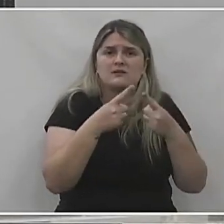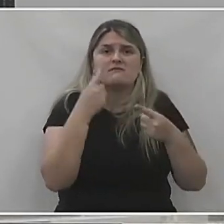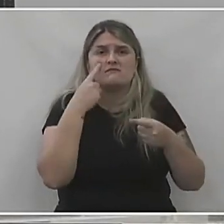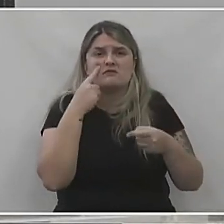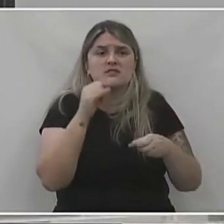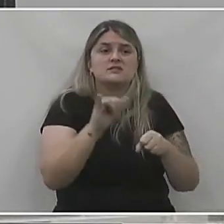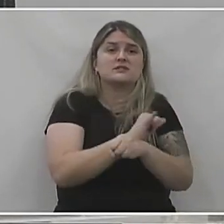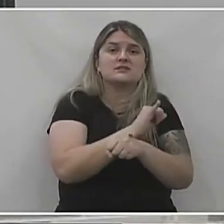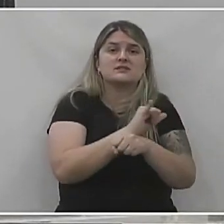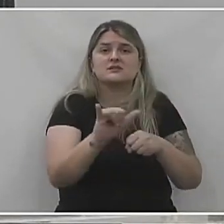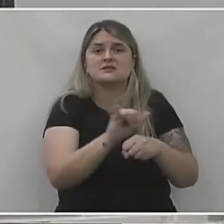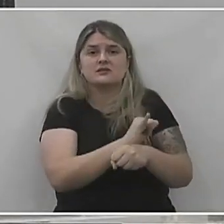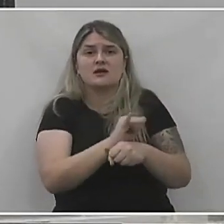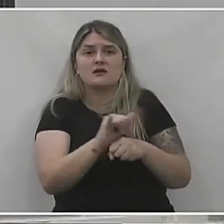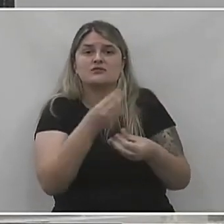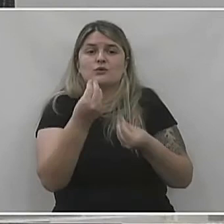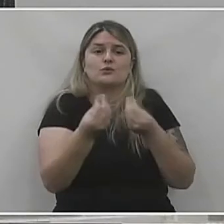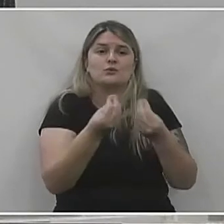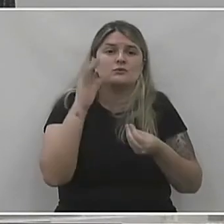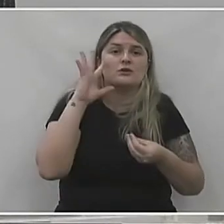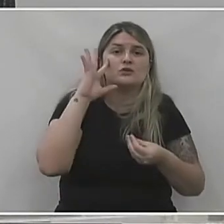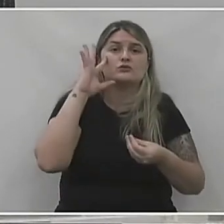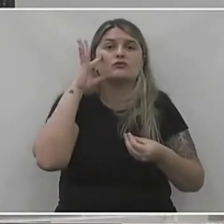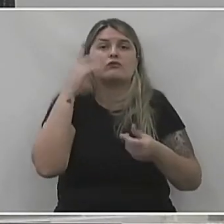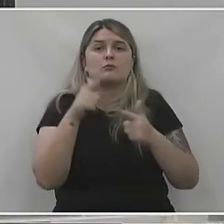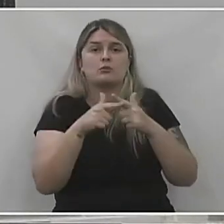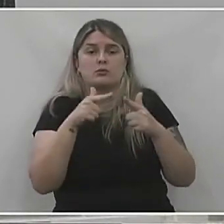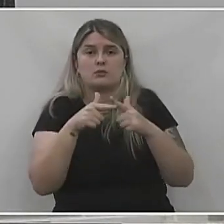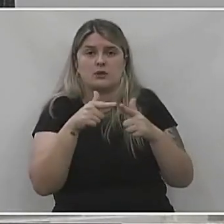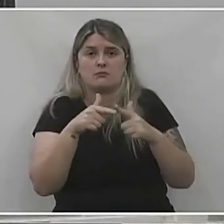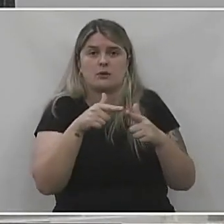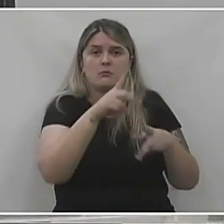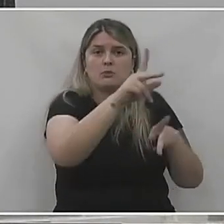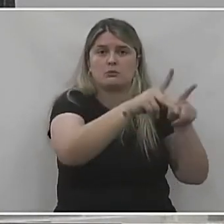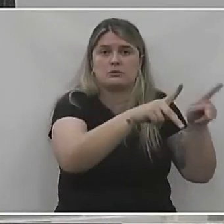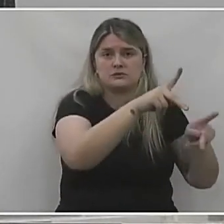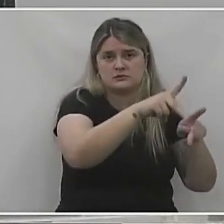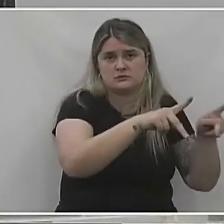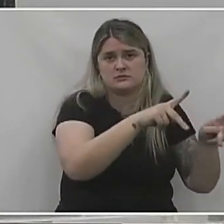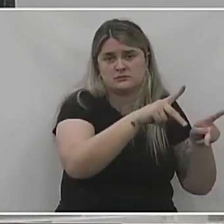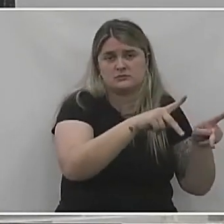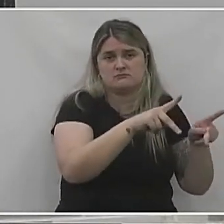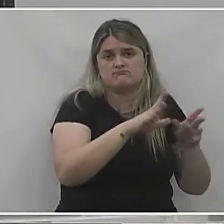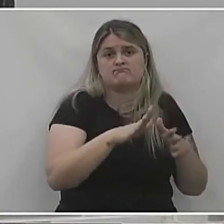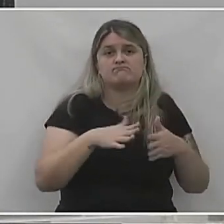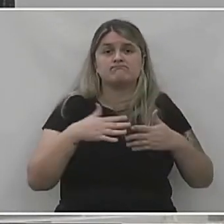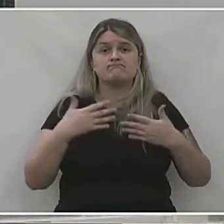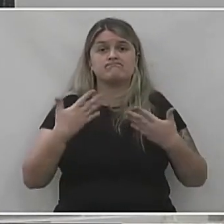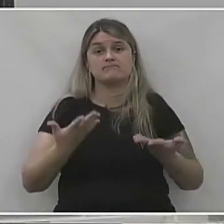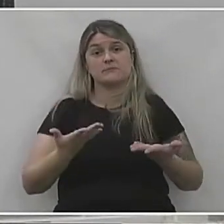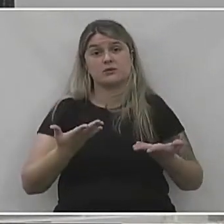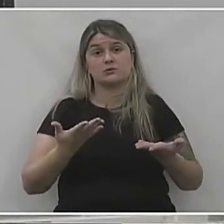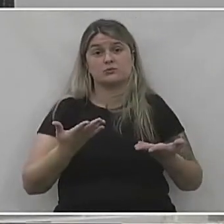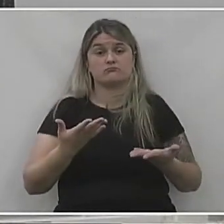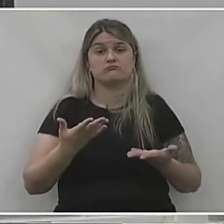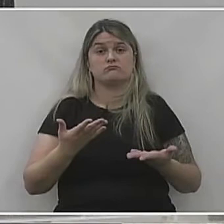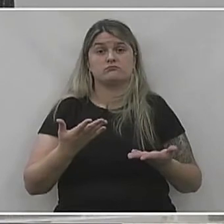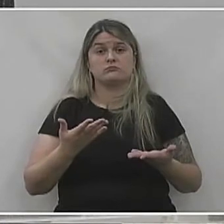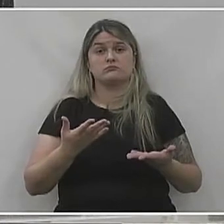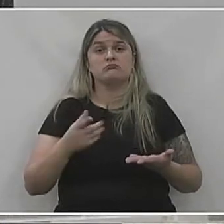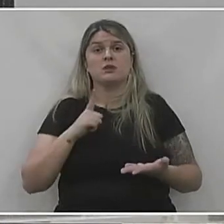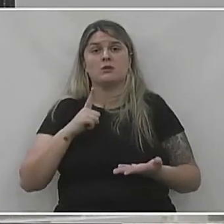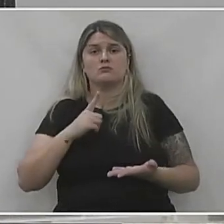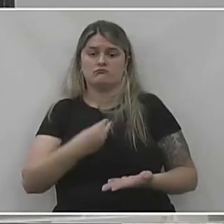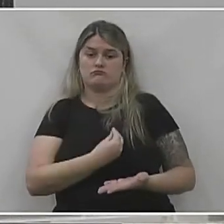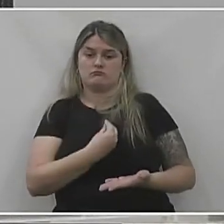out e divas que resolvam esses problemas da população bom então estou